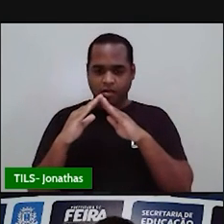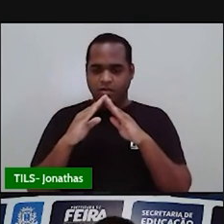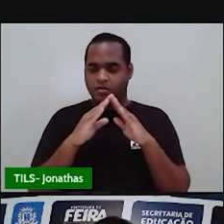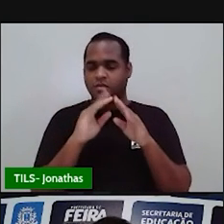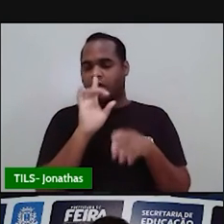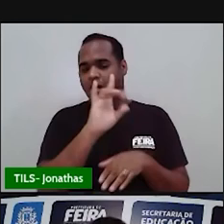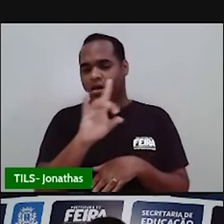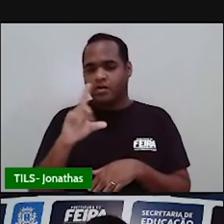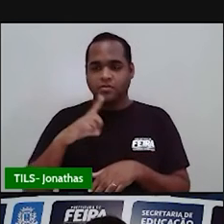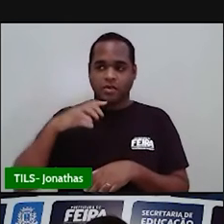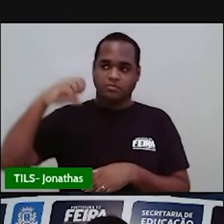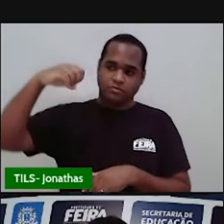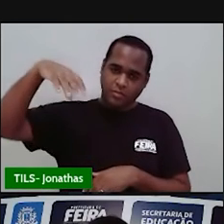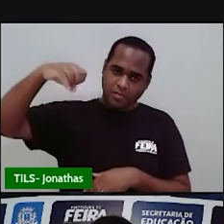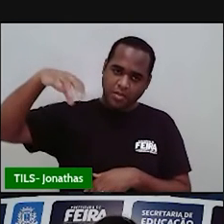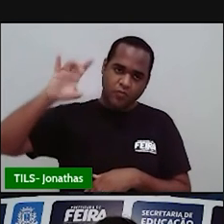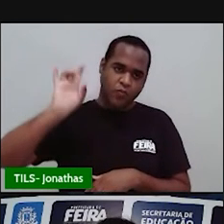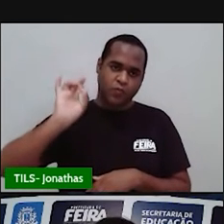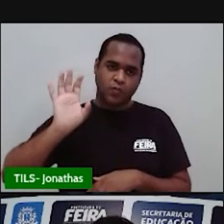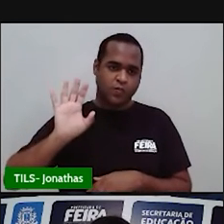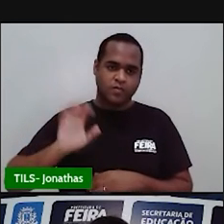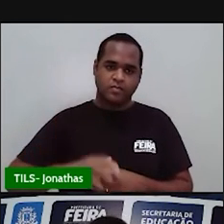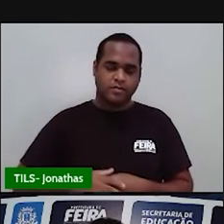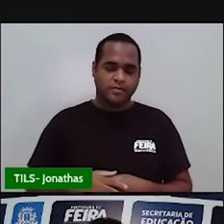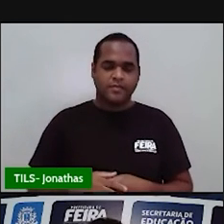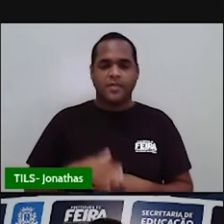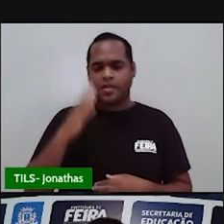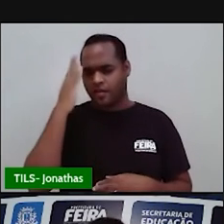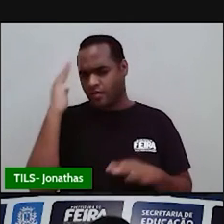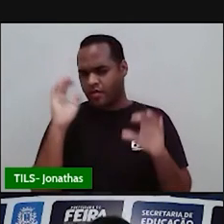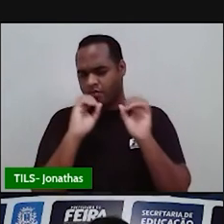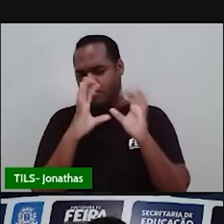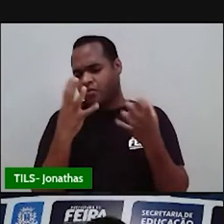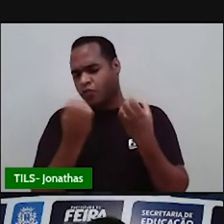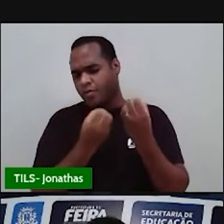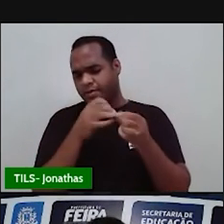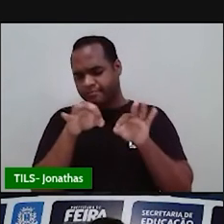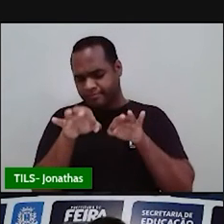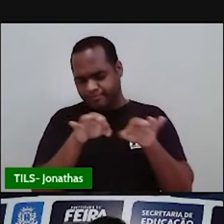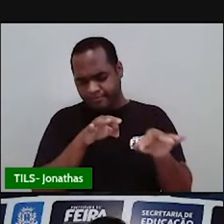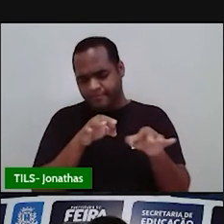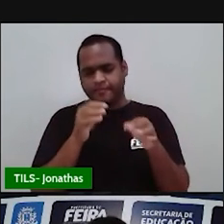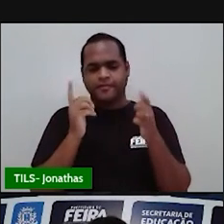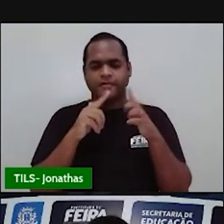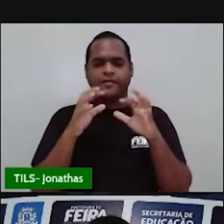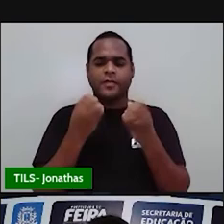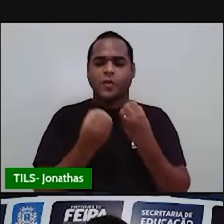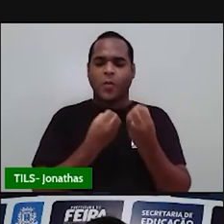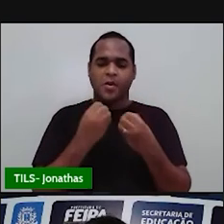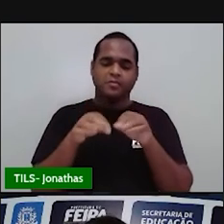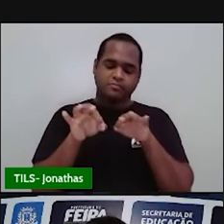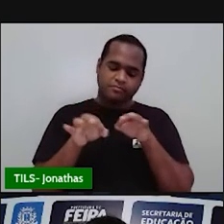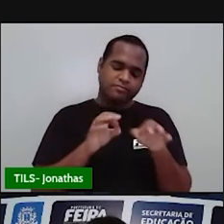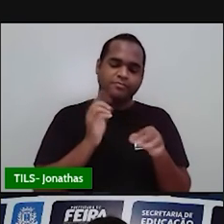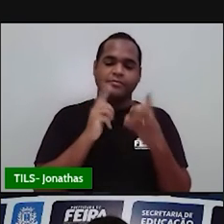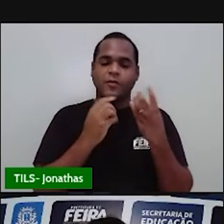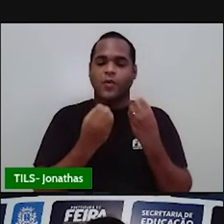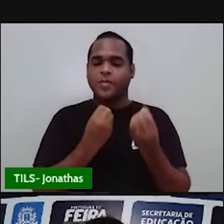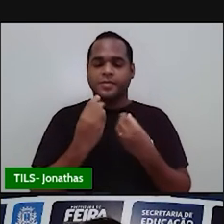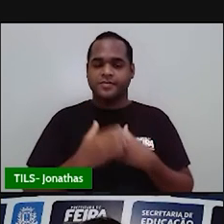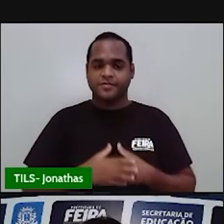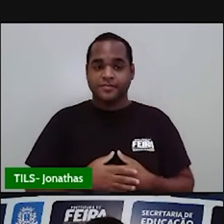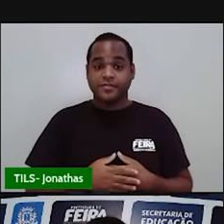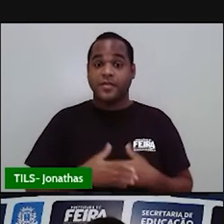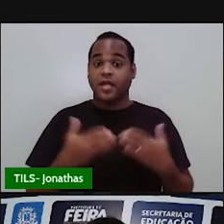vai pensar só em lâmpadas, tá? Vamos entender isso na prática, como funciona de verdade fazendo os cálculos. E